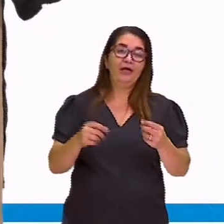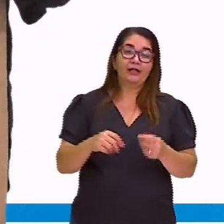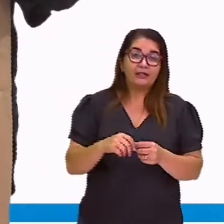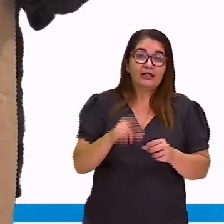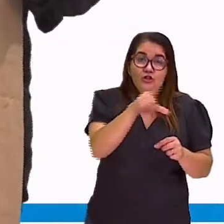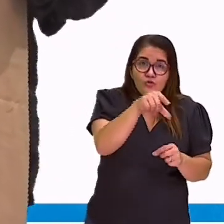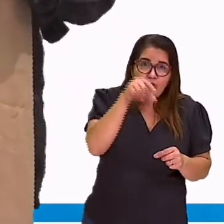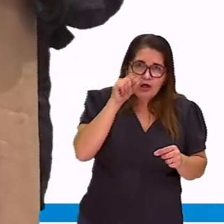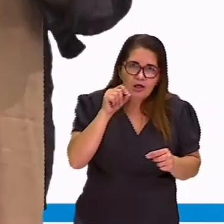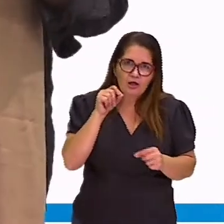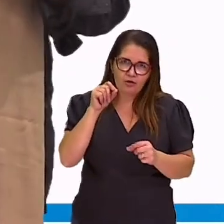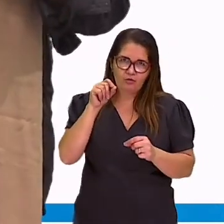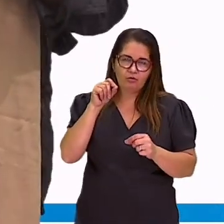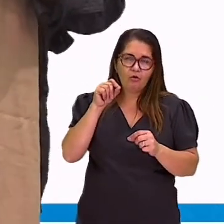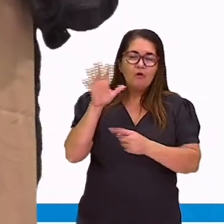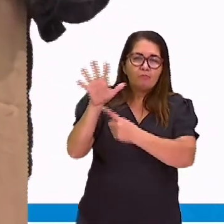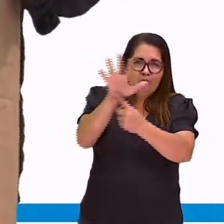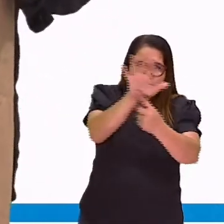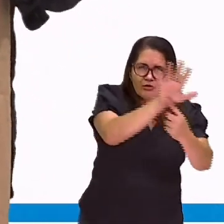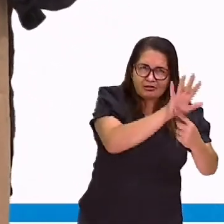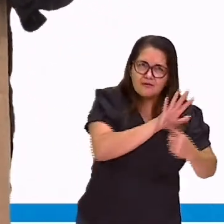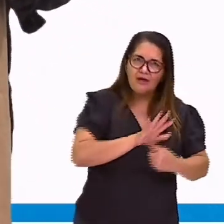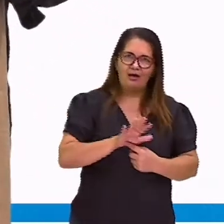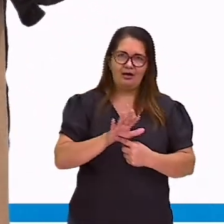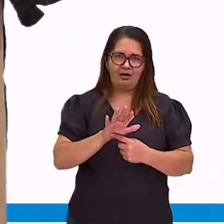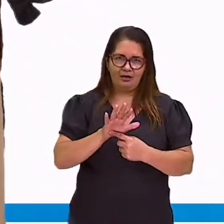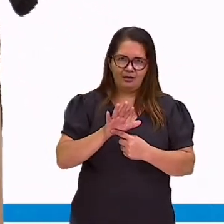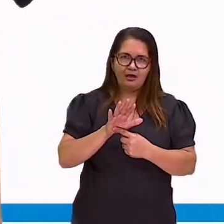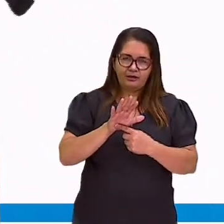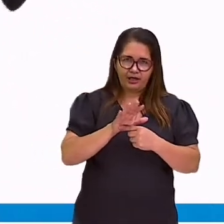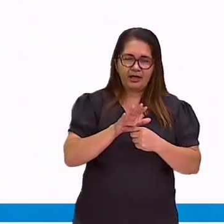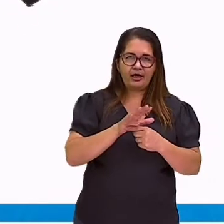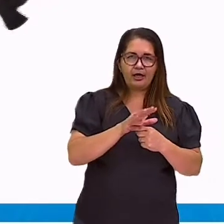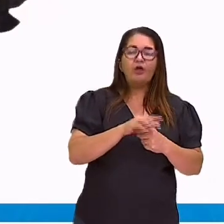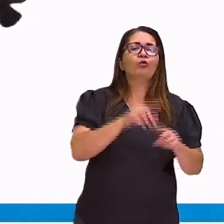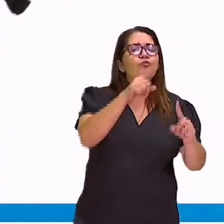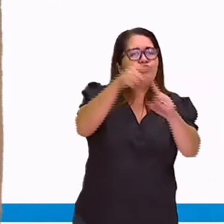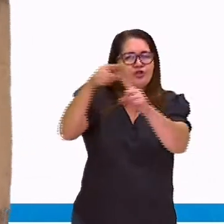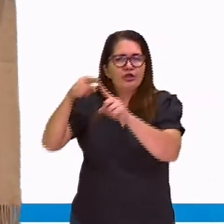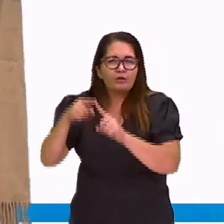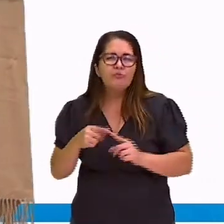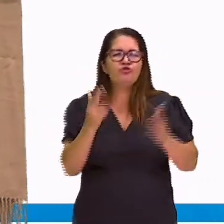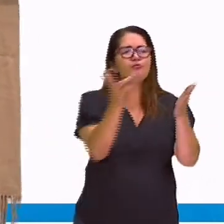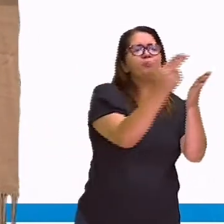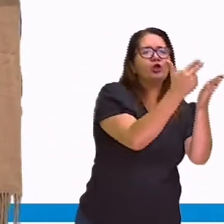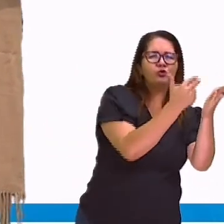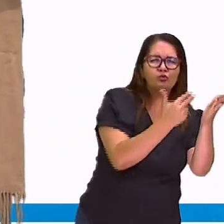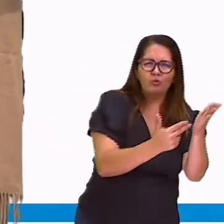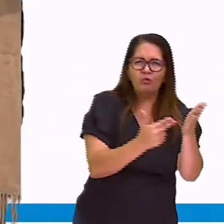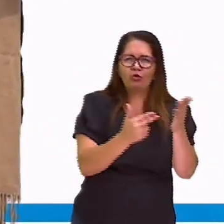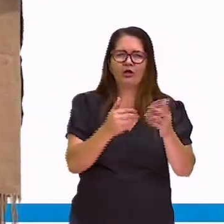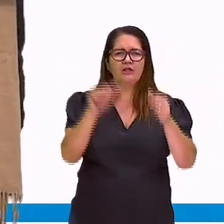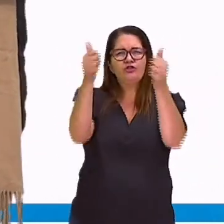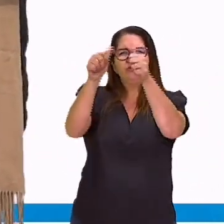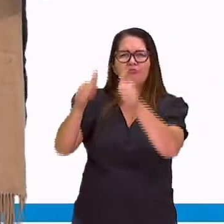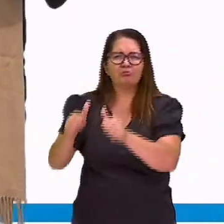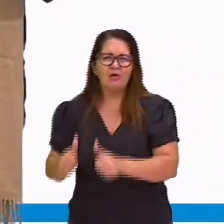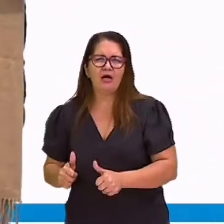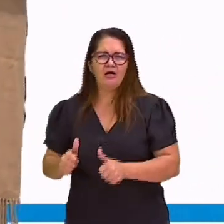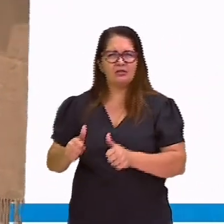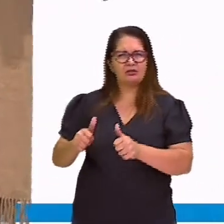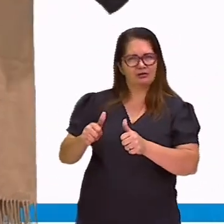Pontes, estradas, teatros, enfim, trouxe um pouco da cultura